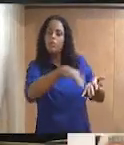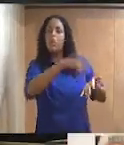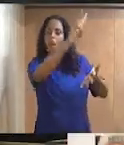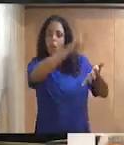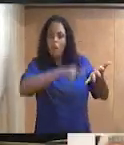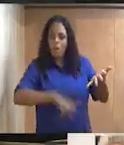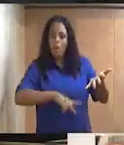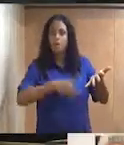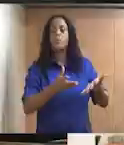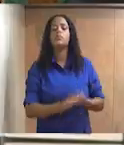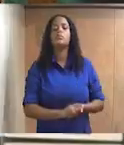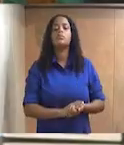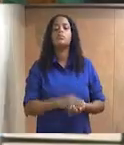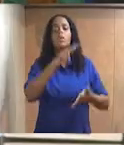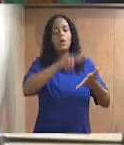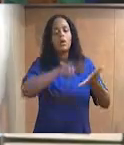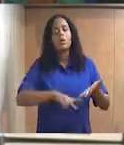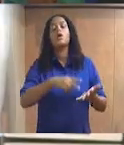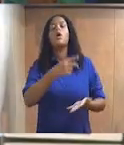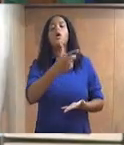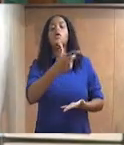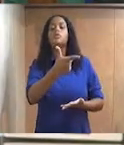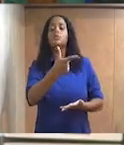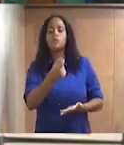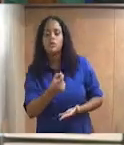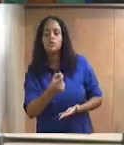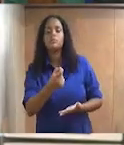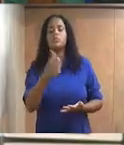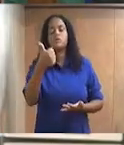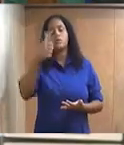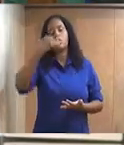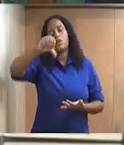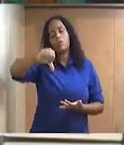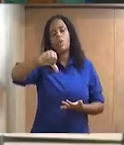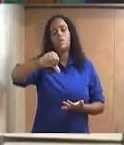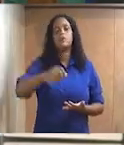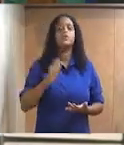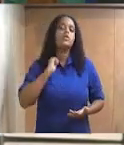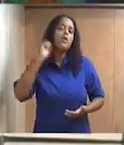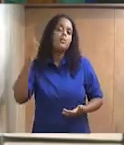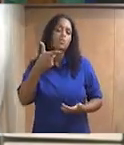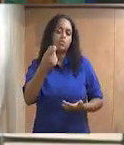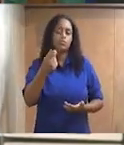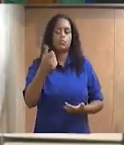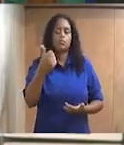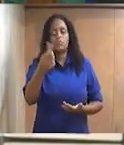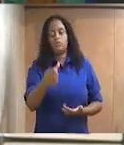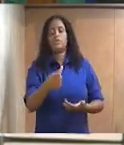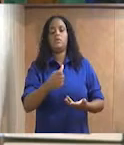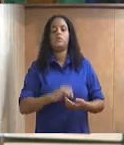expediente. Quinta reunião ordinária de 19 de abril de 2016.